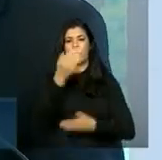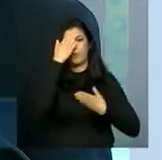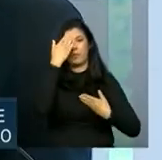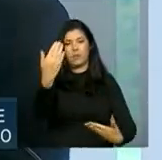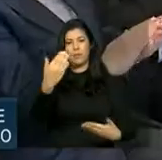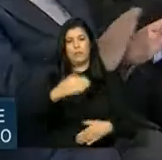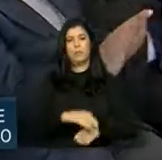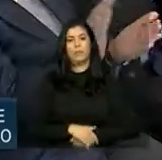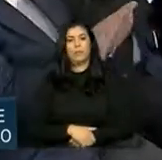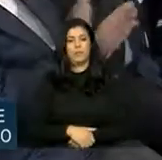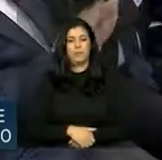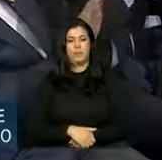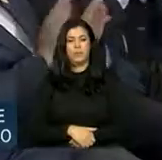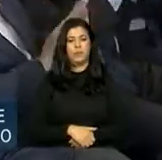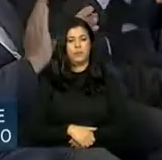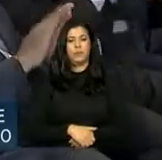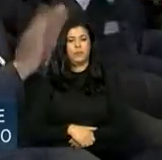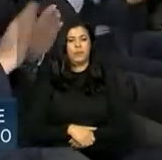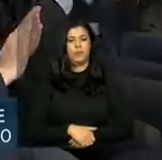todos e muito obrigado